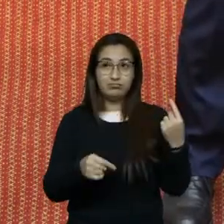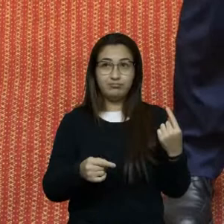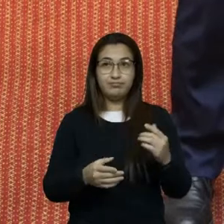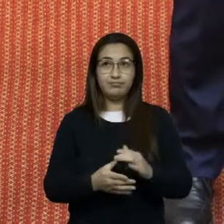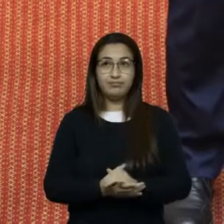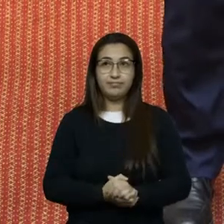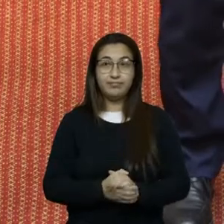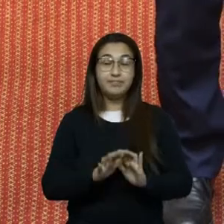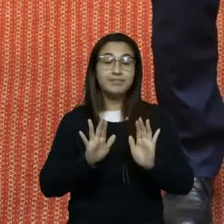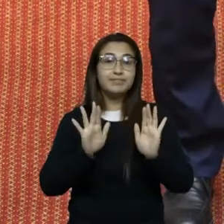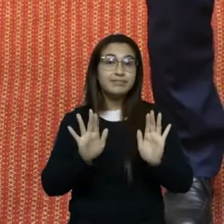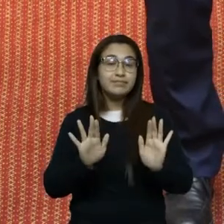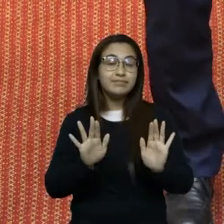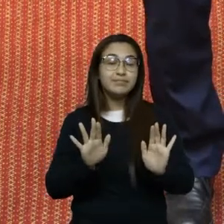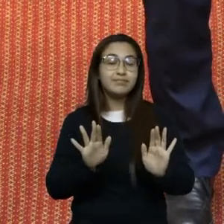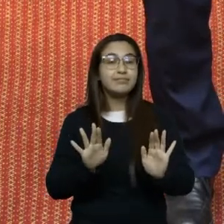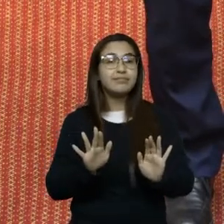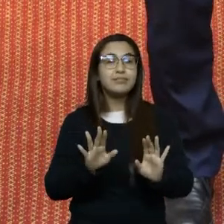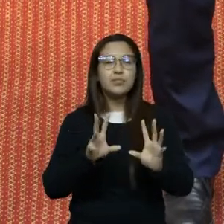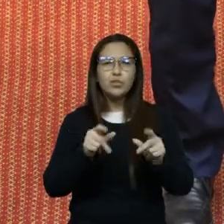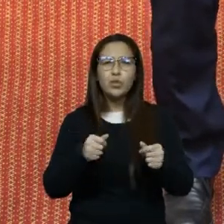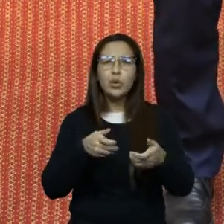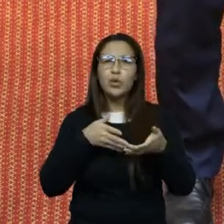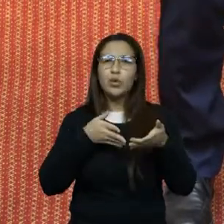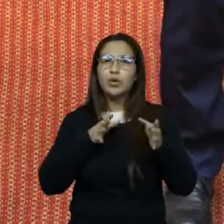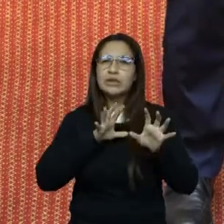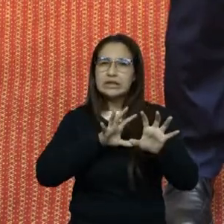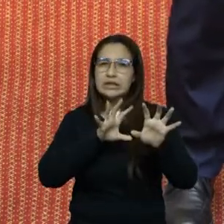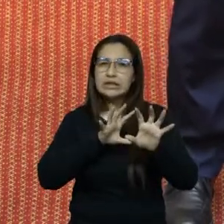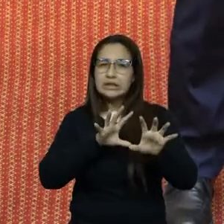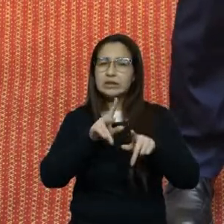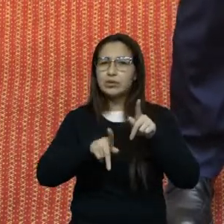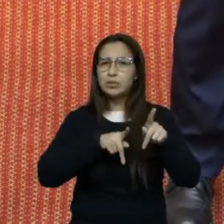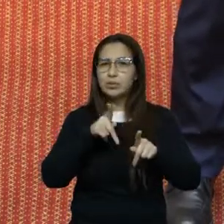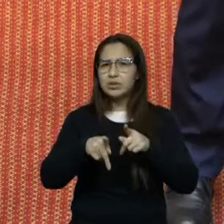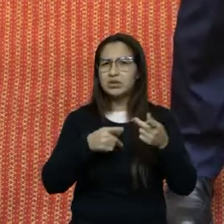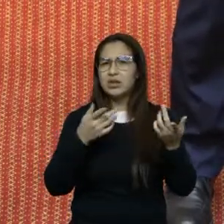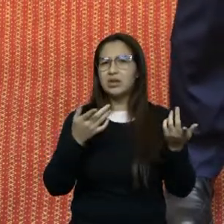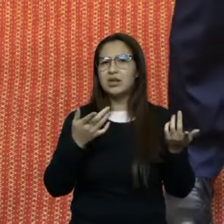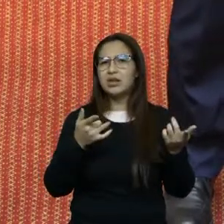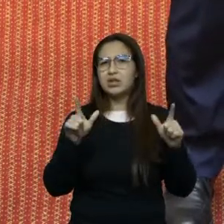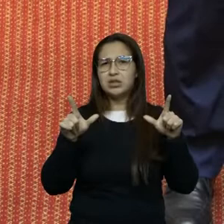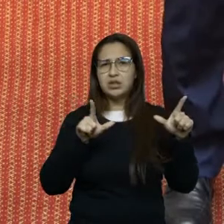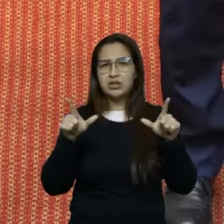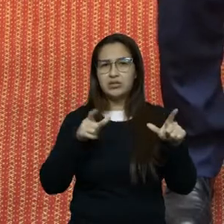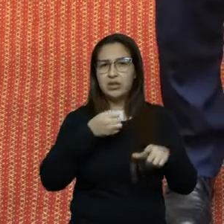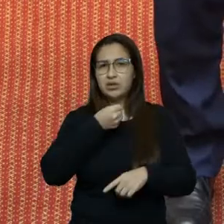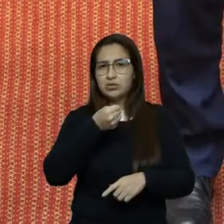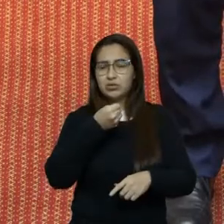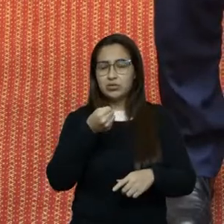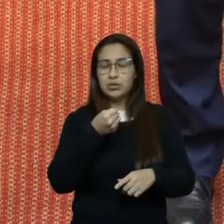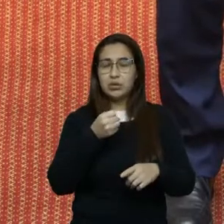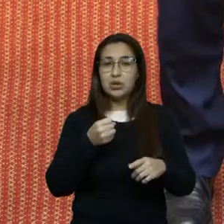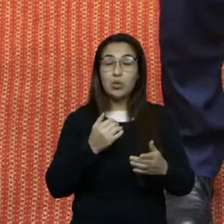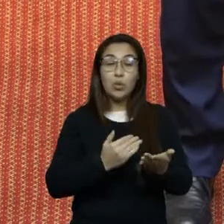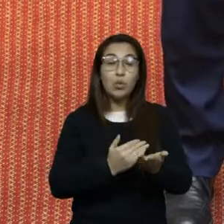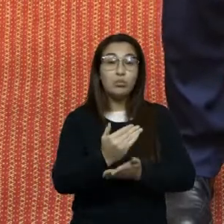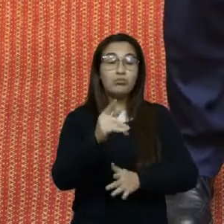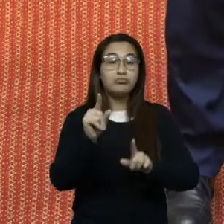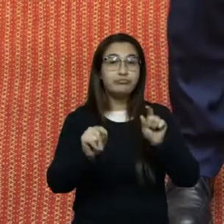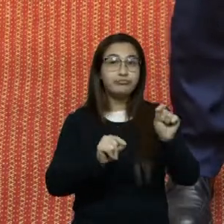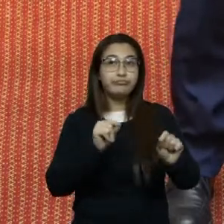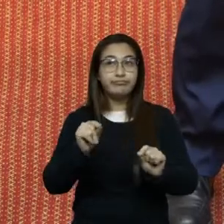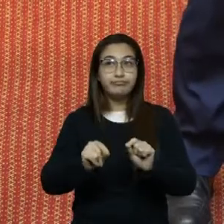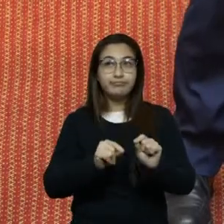O porém por todo uma pressão Popular pressão da mídia E começou-se então